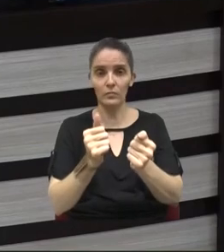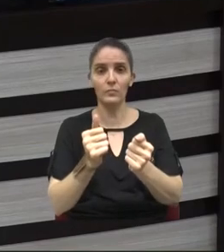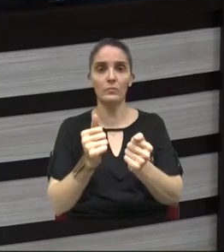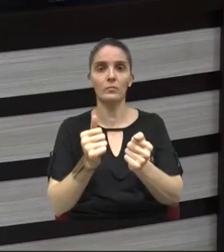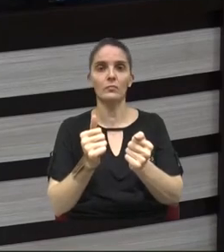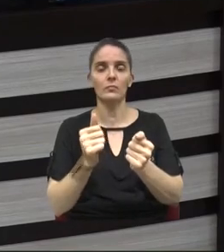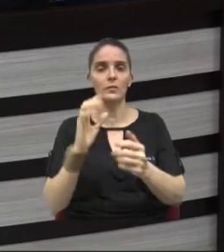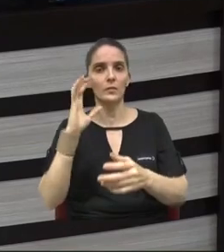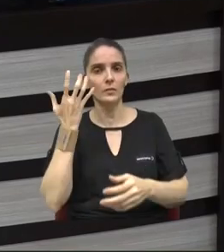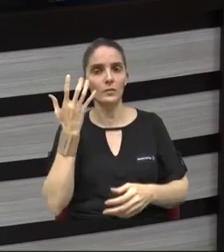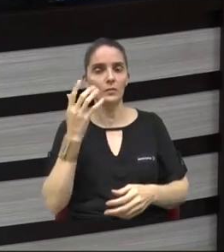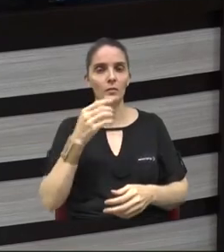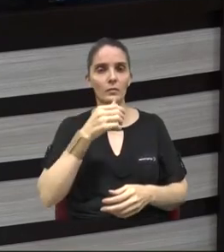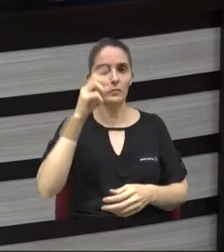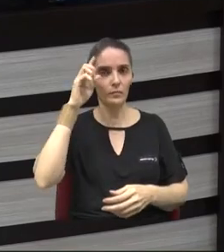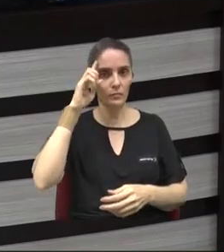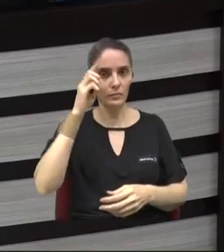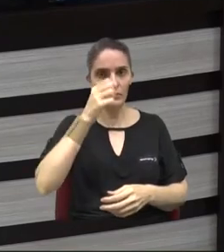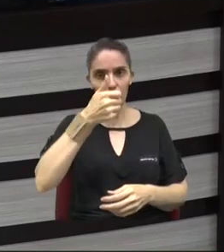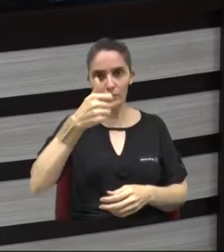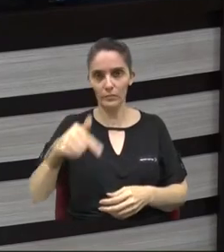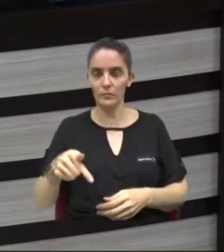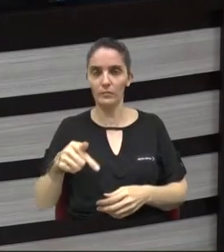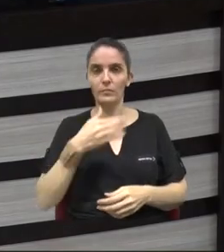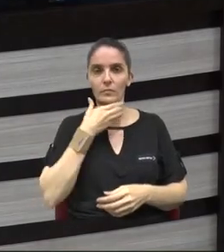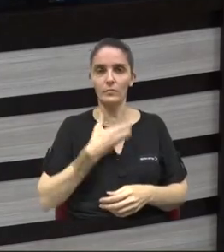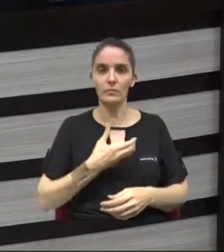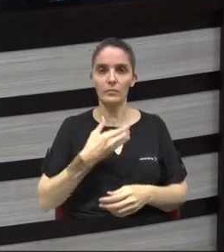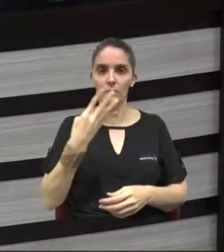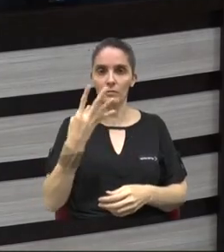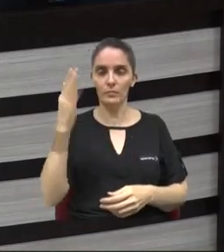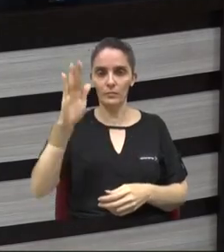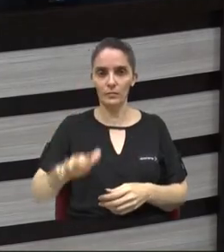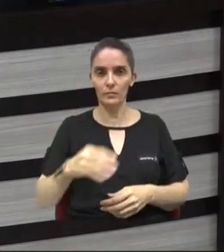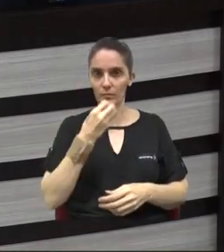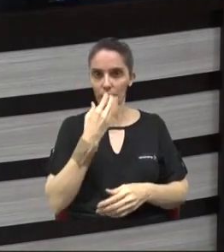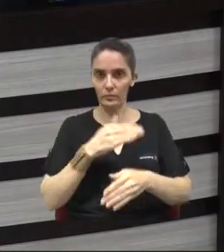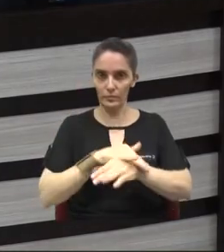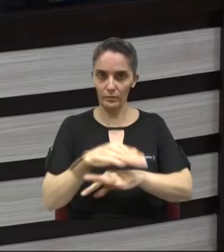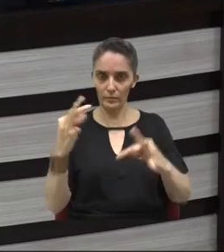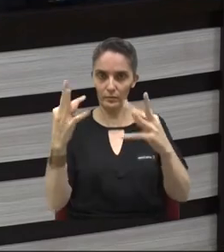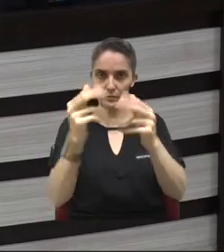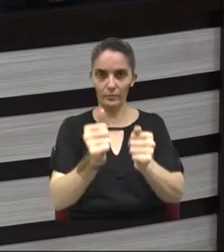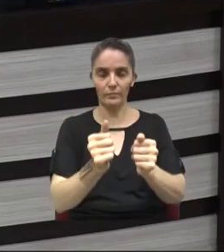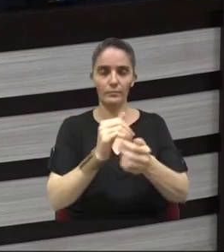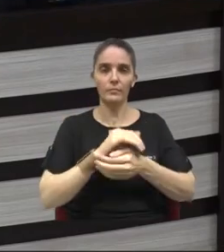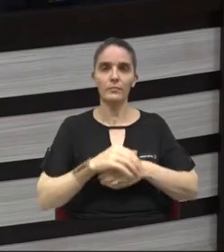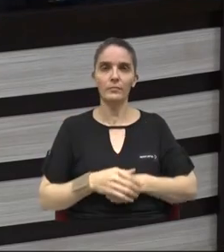ser realizada dia 17 de dezembro, às 16h. Uma boa noite a todos.